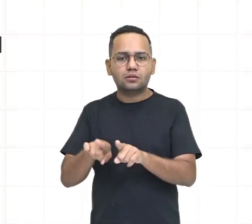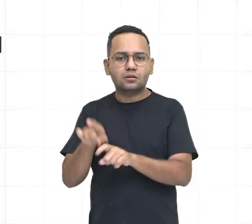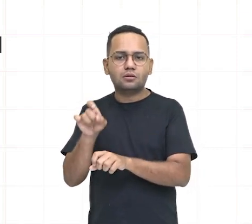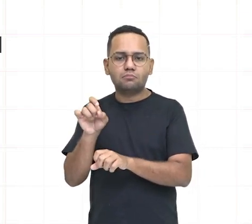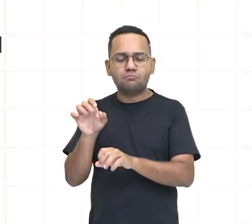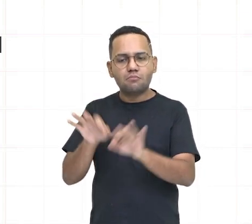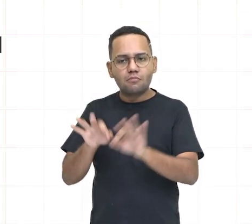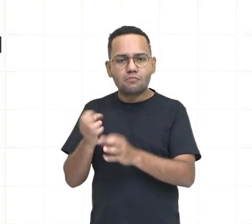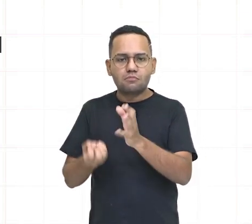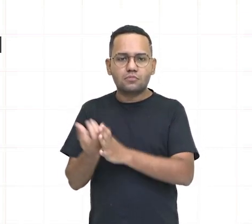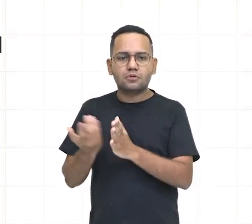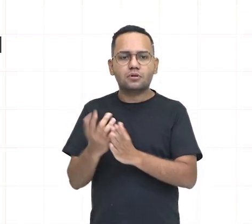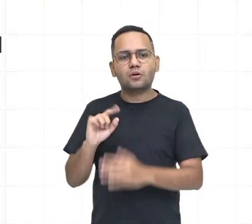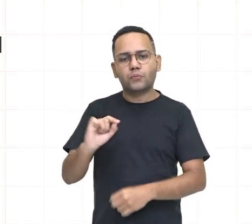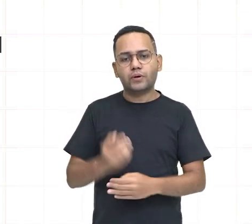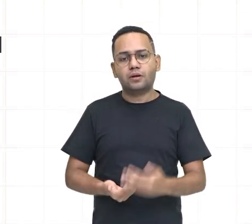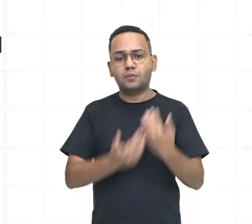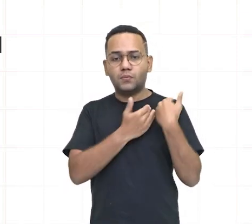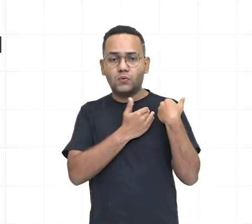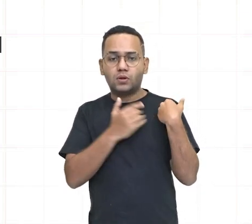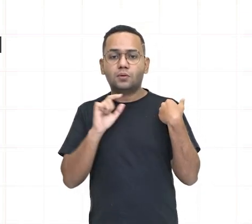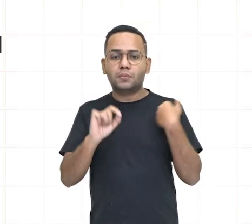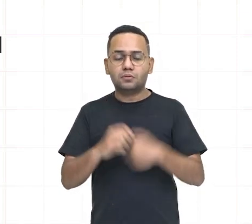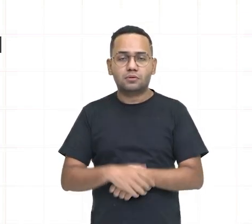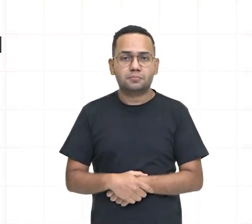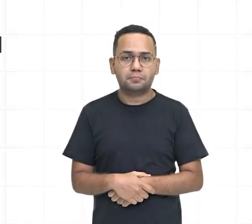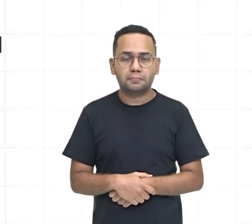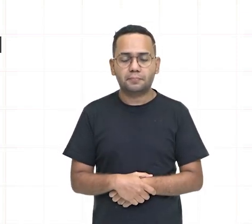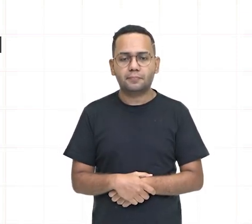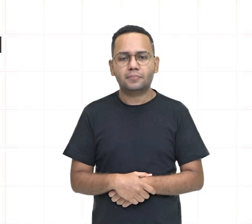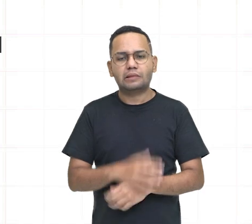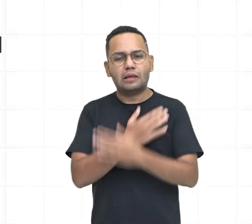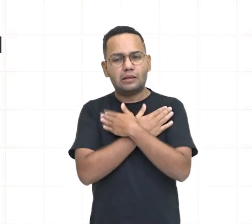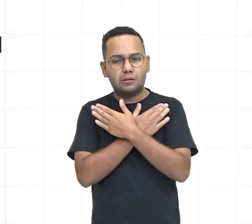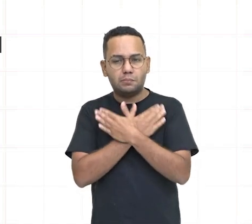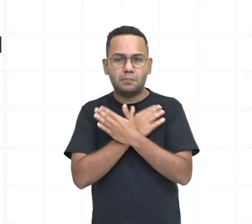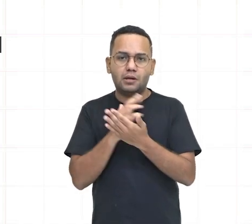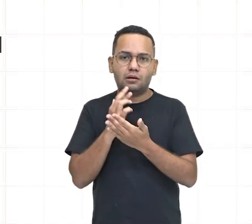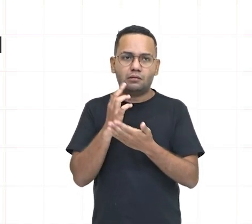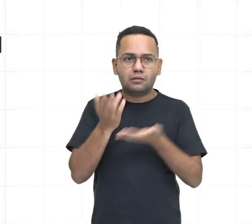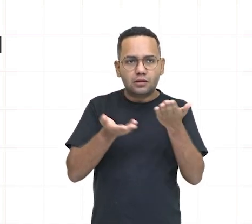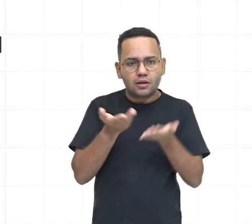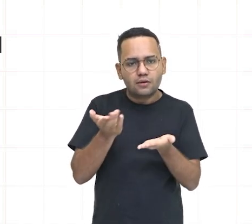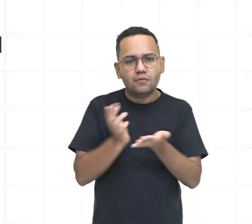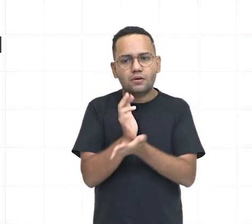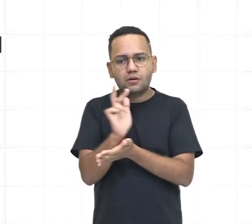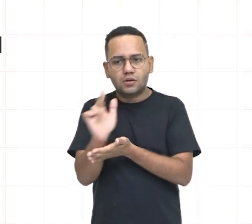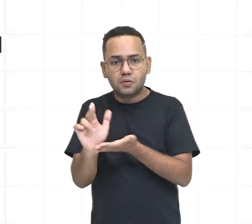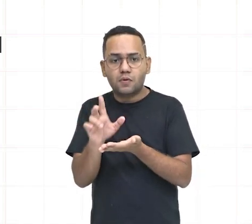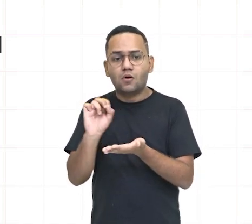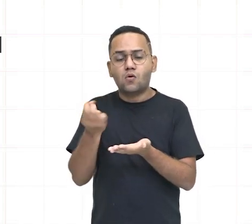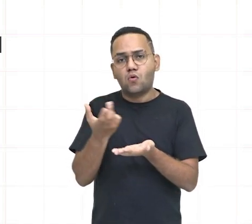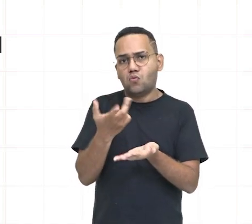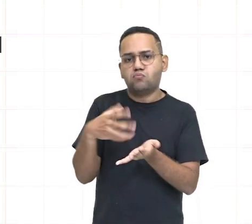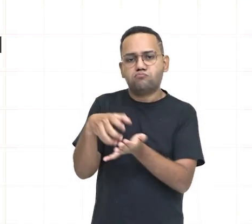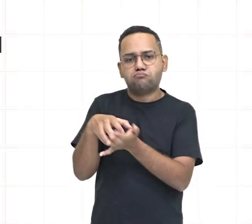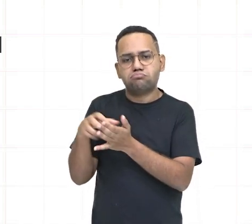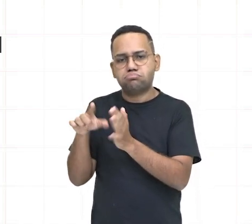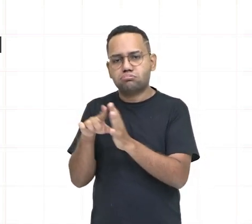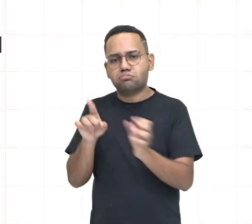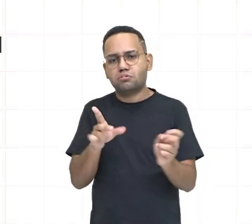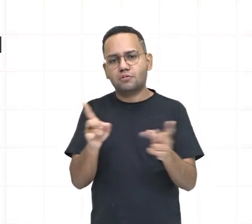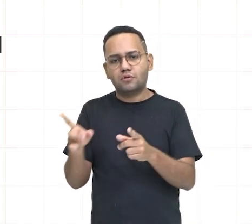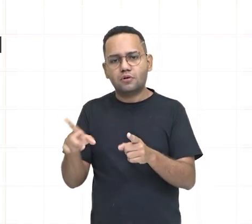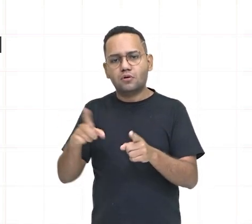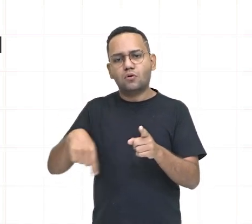no extrativismo e na agricultura. Então, vários setores reclamam aí de perda de postos de